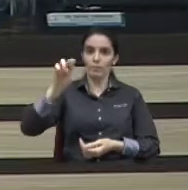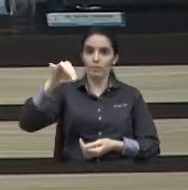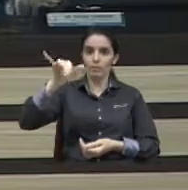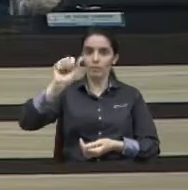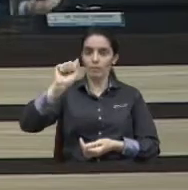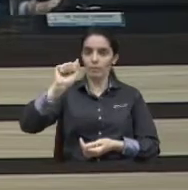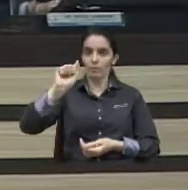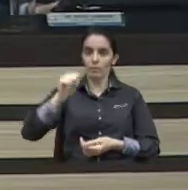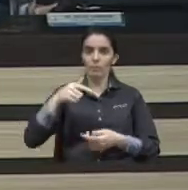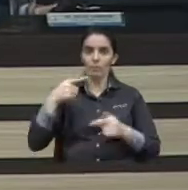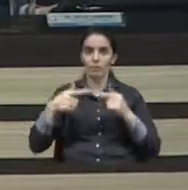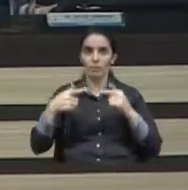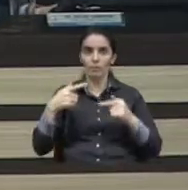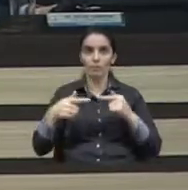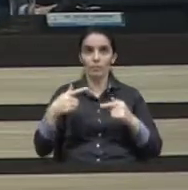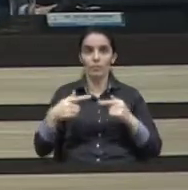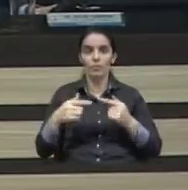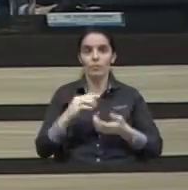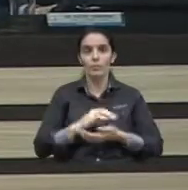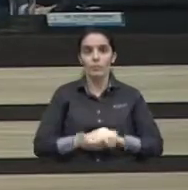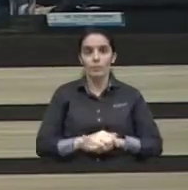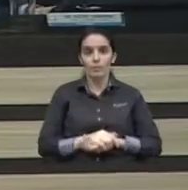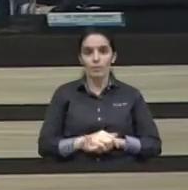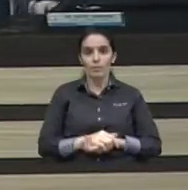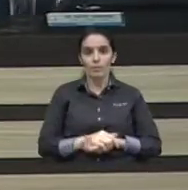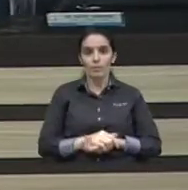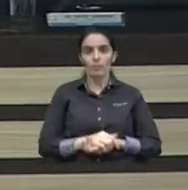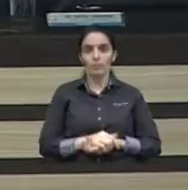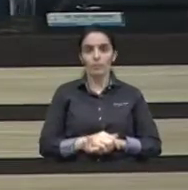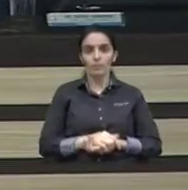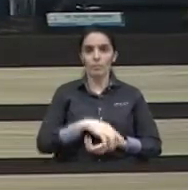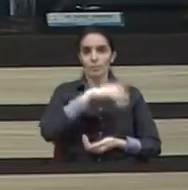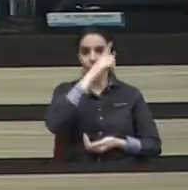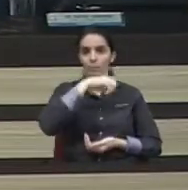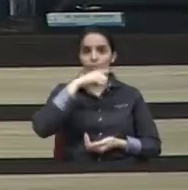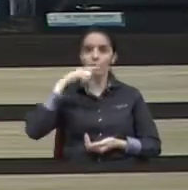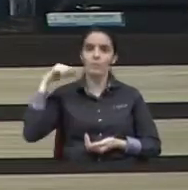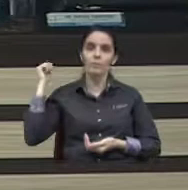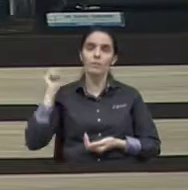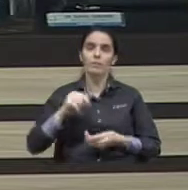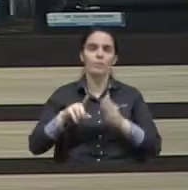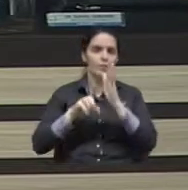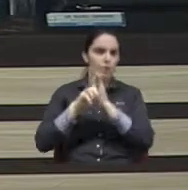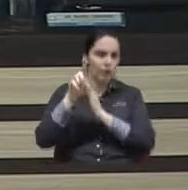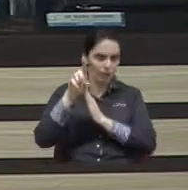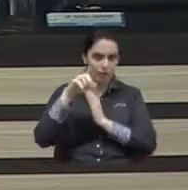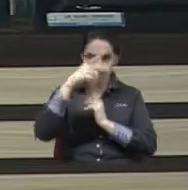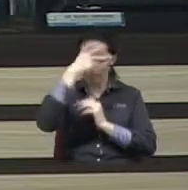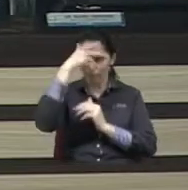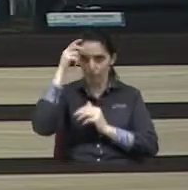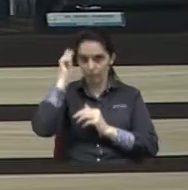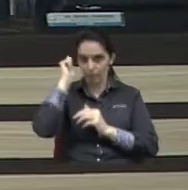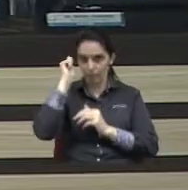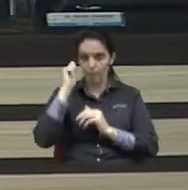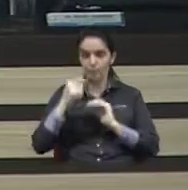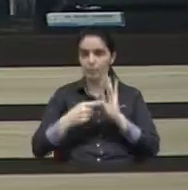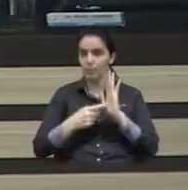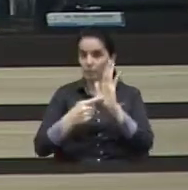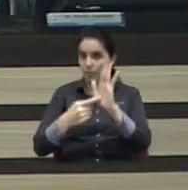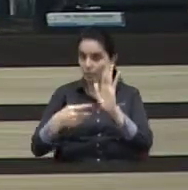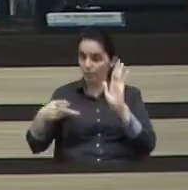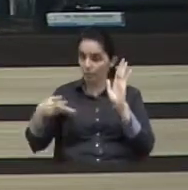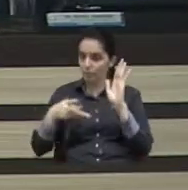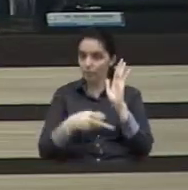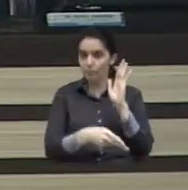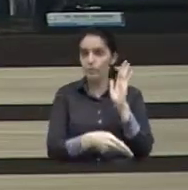discussão? Eu quero discutir rapidamente. Com a palavra, a vereadora Mayra Costa. Aqui, nesse requerimento, eu citei essas cirurgias,